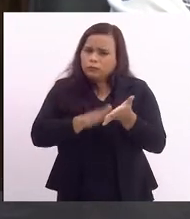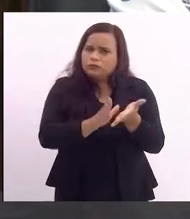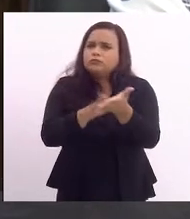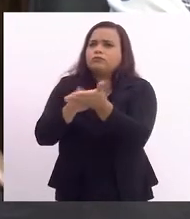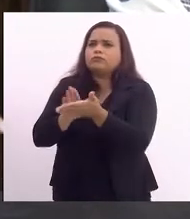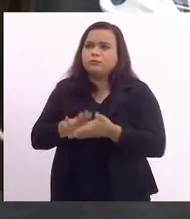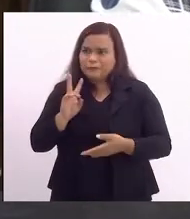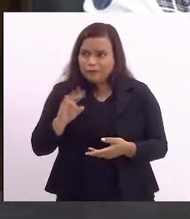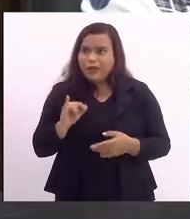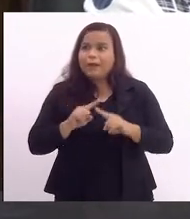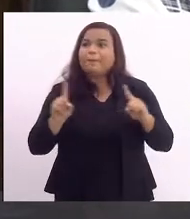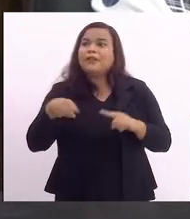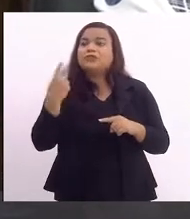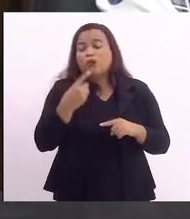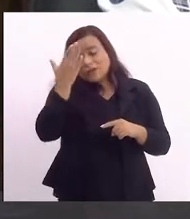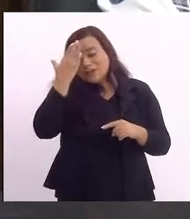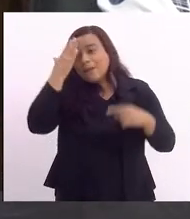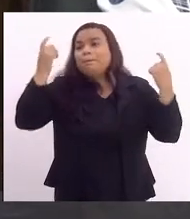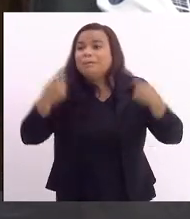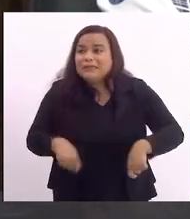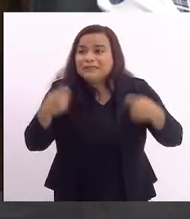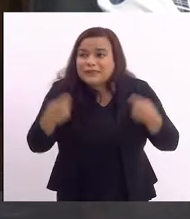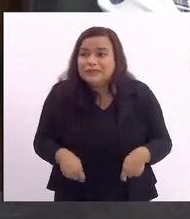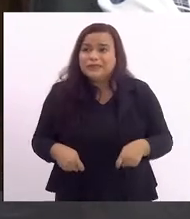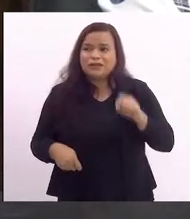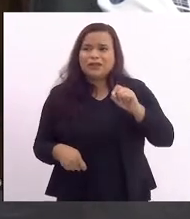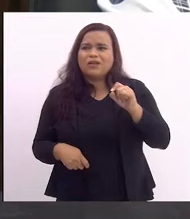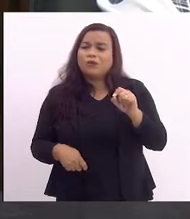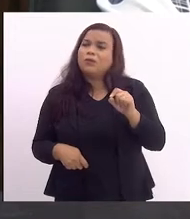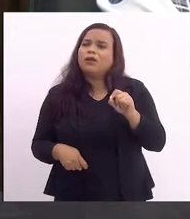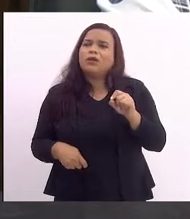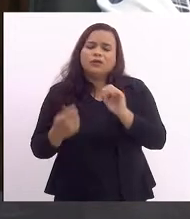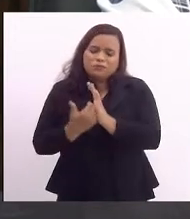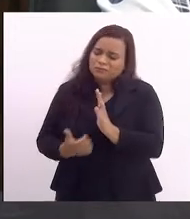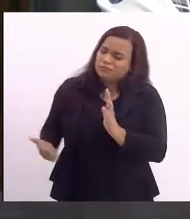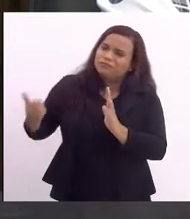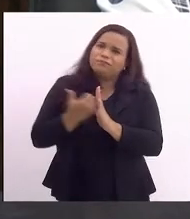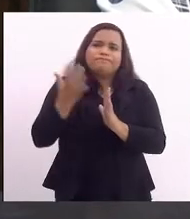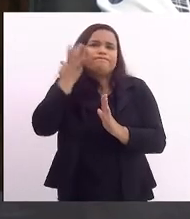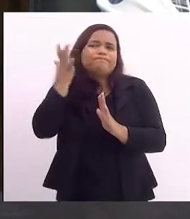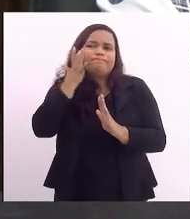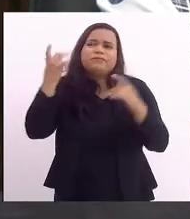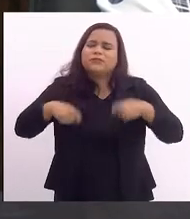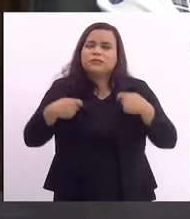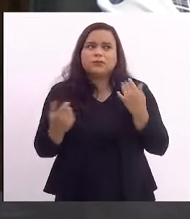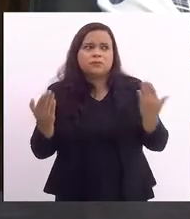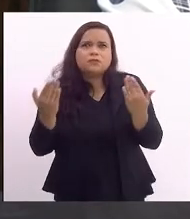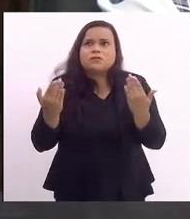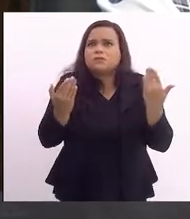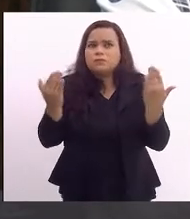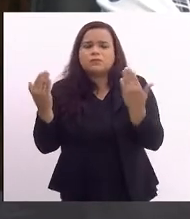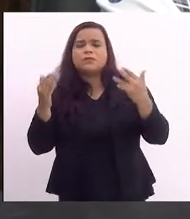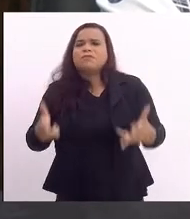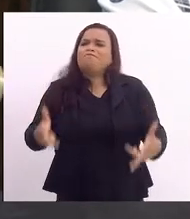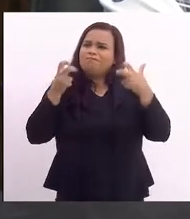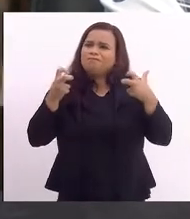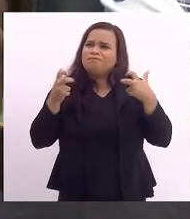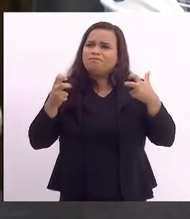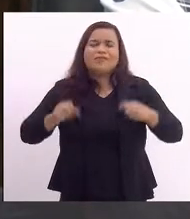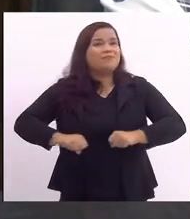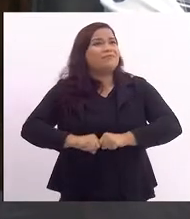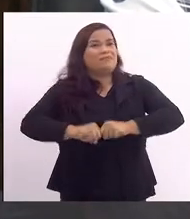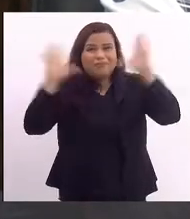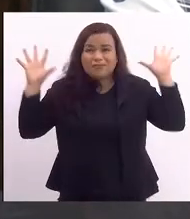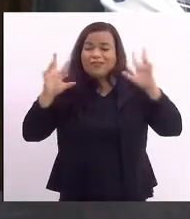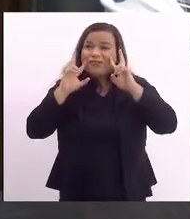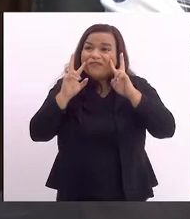gente sabe que a gente precisa estar cada vez mais lúcido. Porque a gente tem muita nitidez, é um contraste